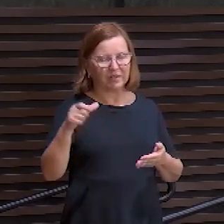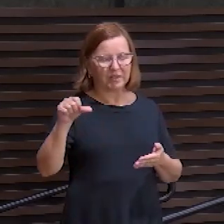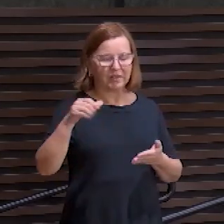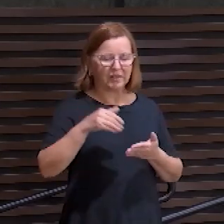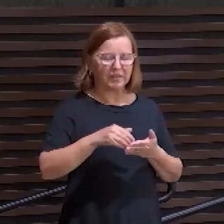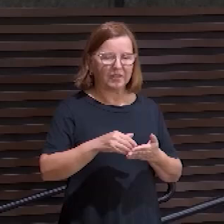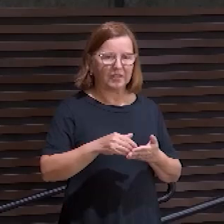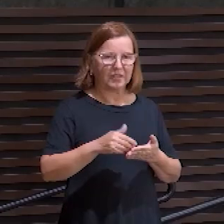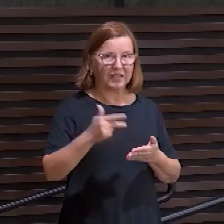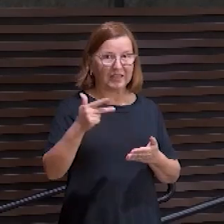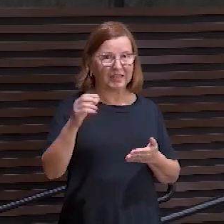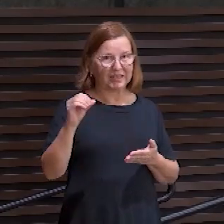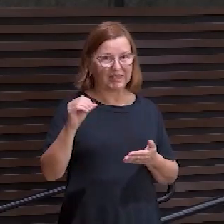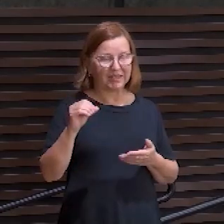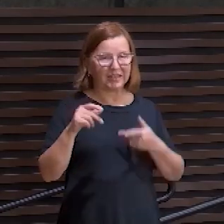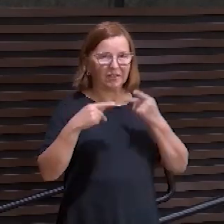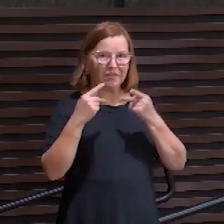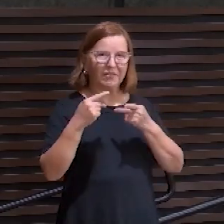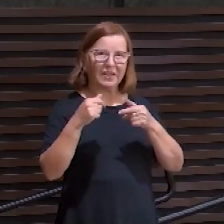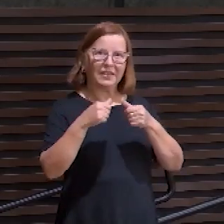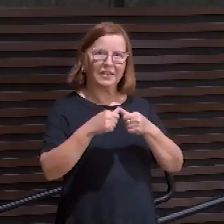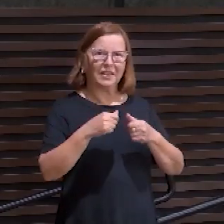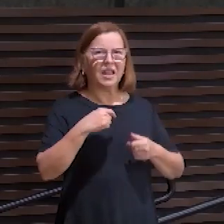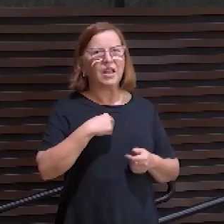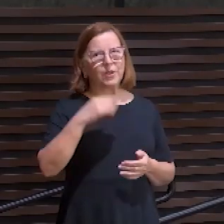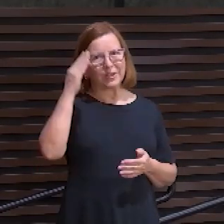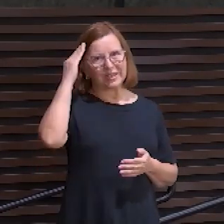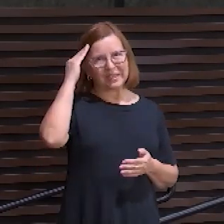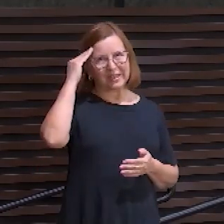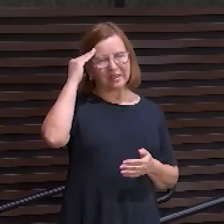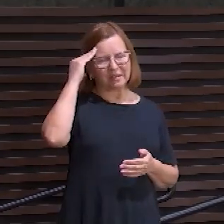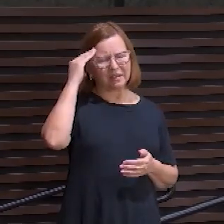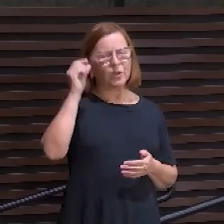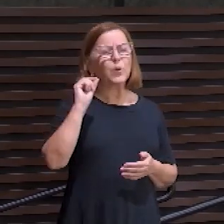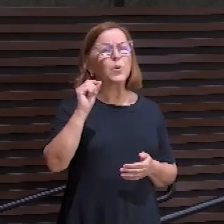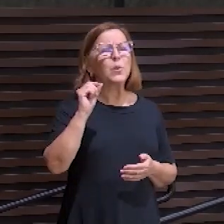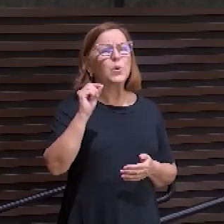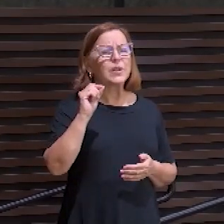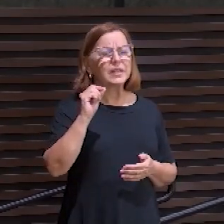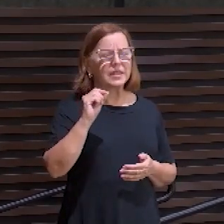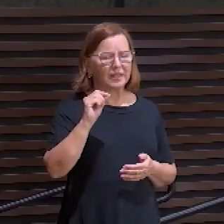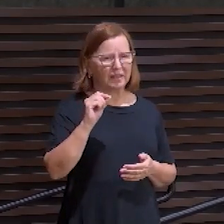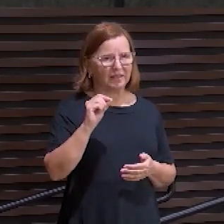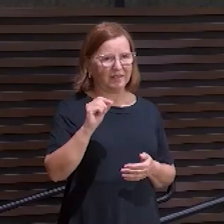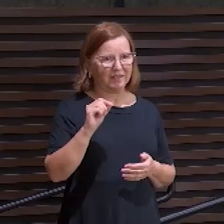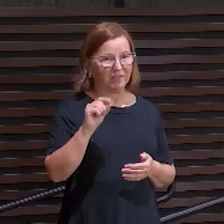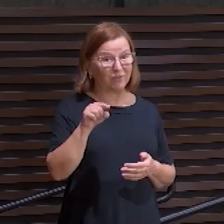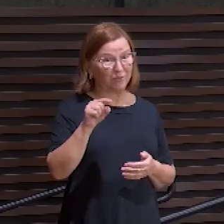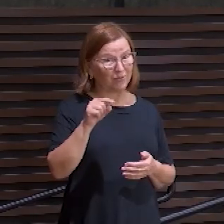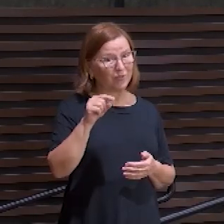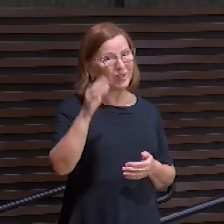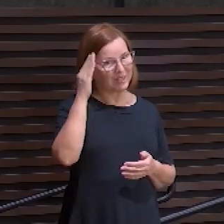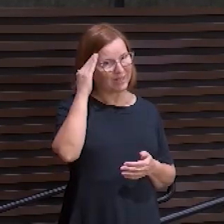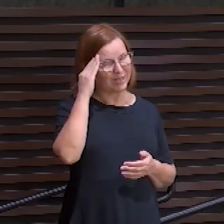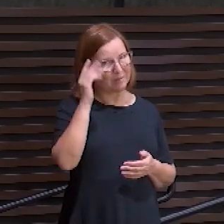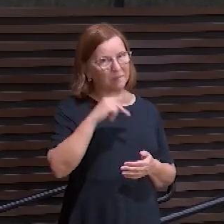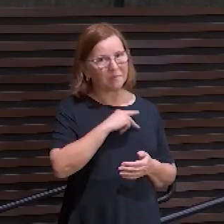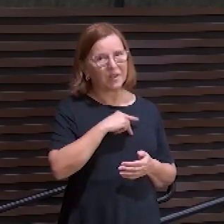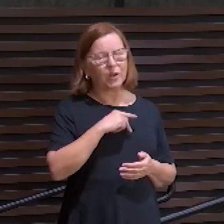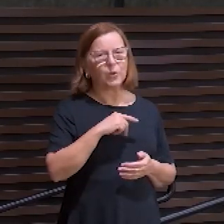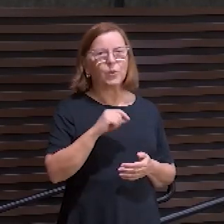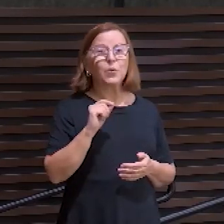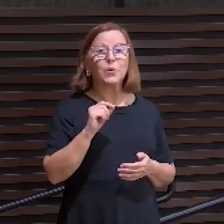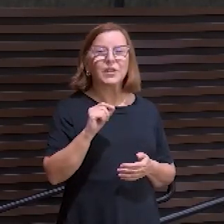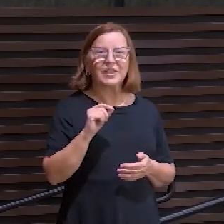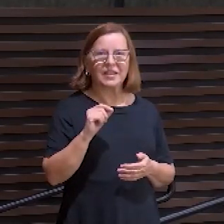ele fala sobre isso. Eu sei. O que você sabe, Paulo? Eu sei. O que você